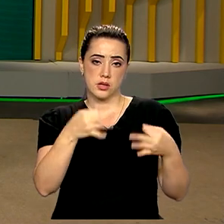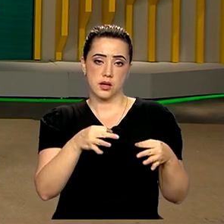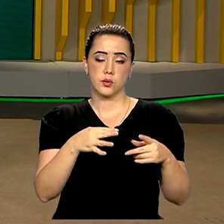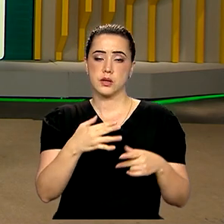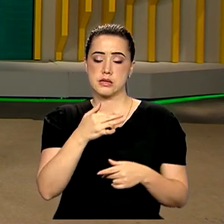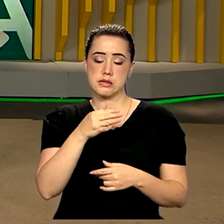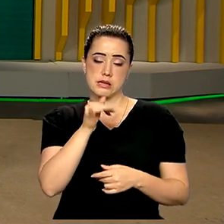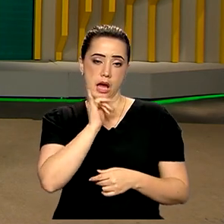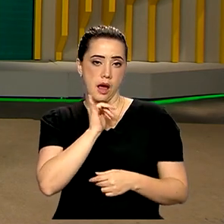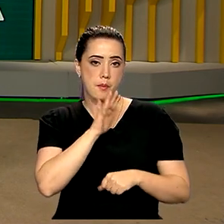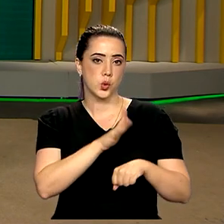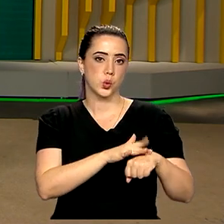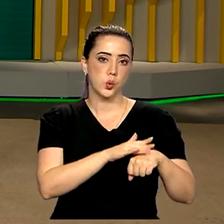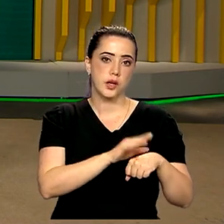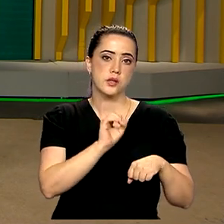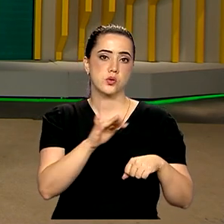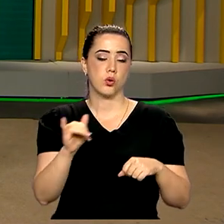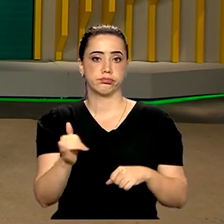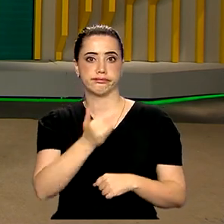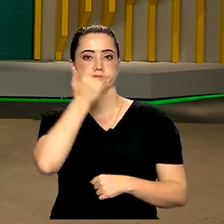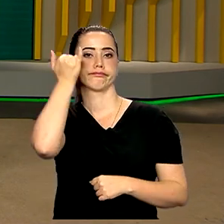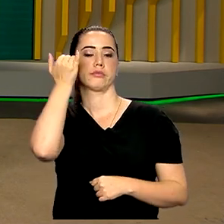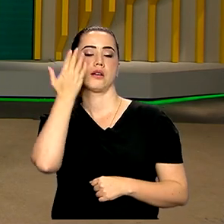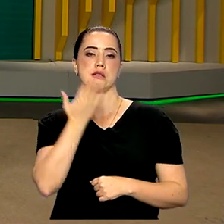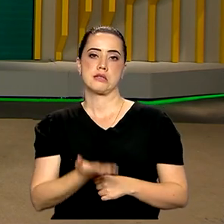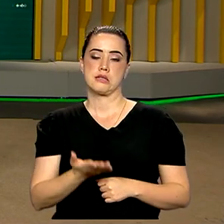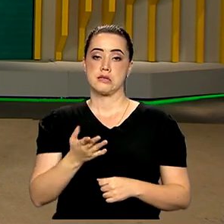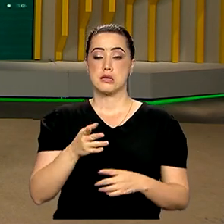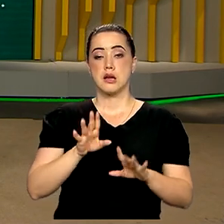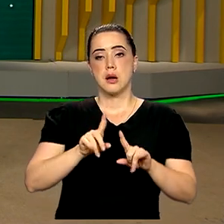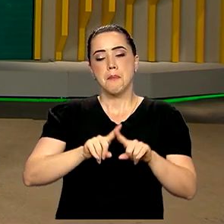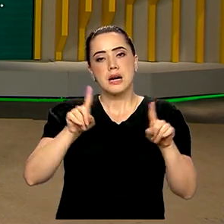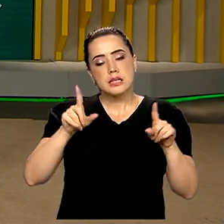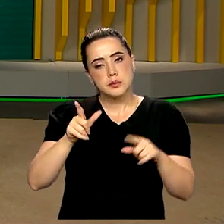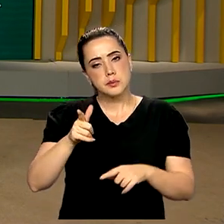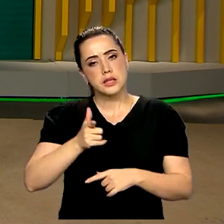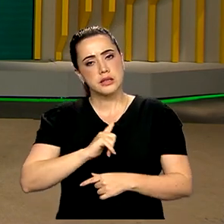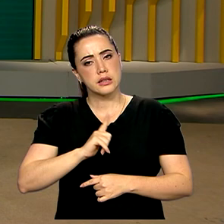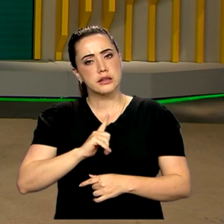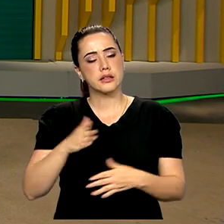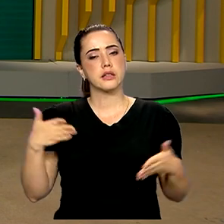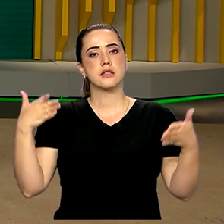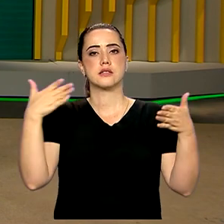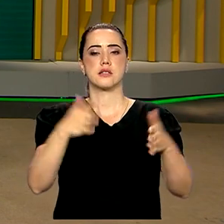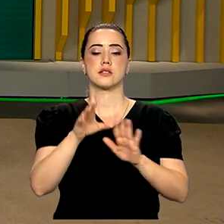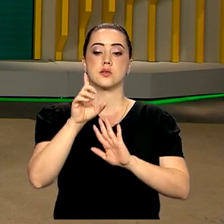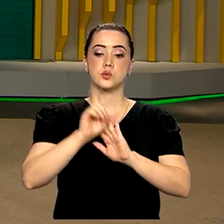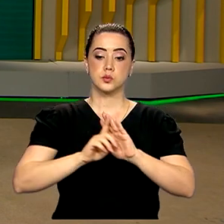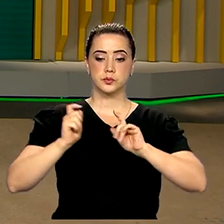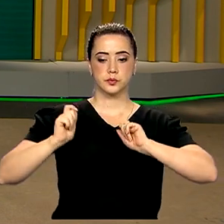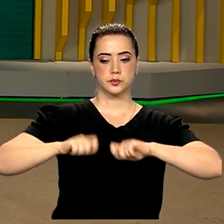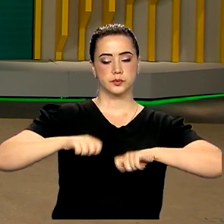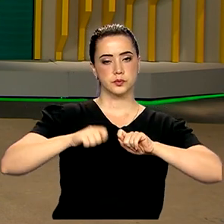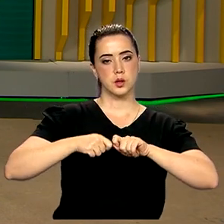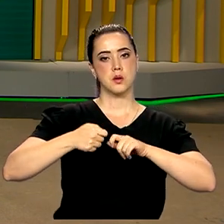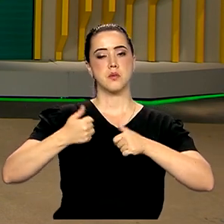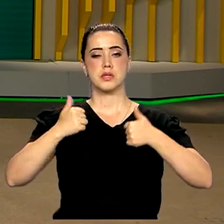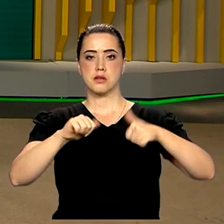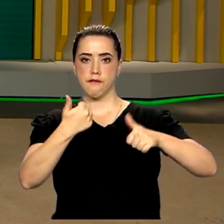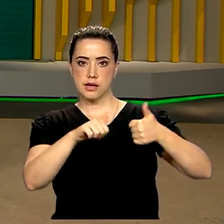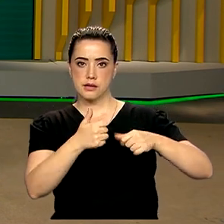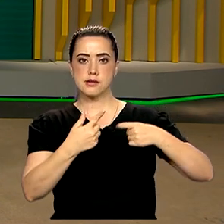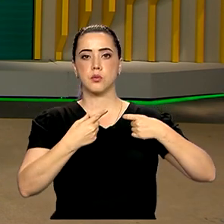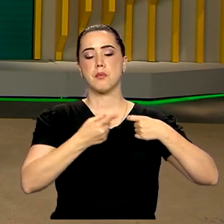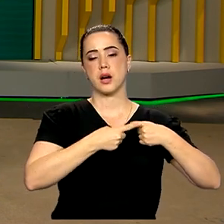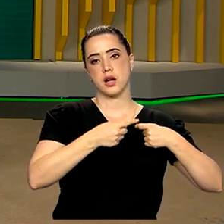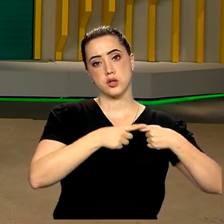caso de doença ou acidente, por exemplo. Pois é, Roberto, mas para ter acesso a esse direito é preciso passar por uma perícia que comprove